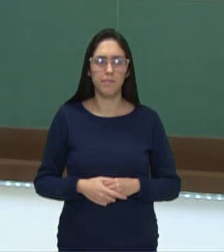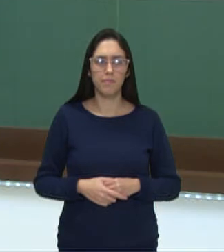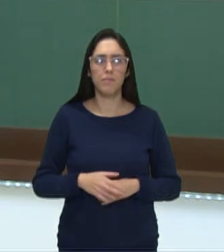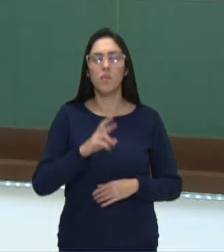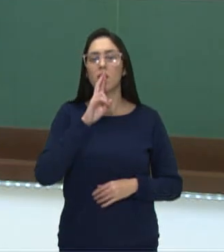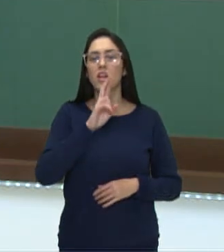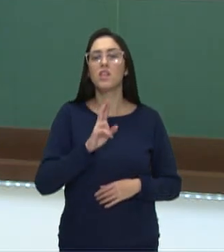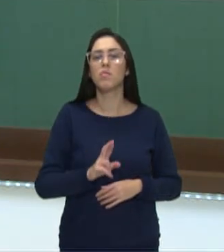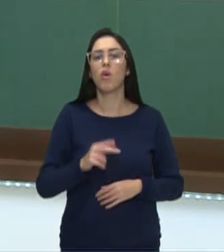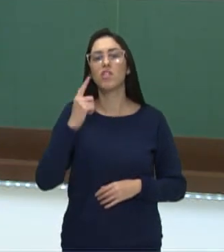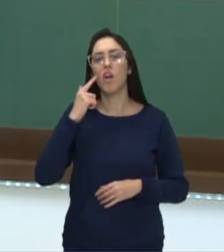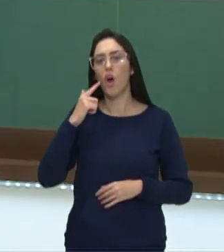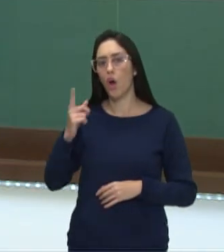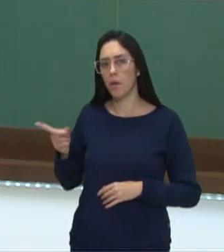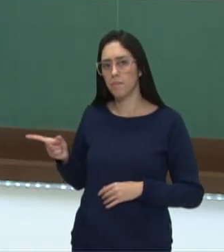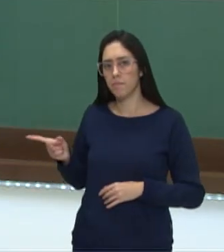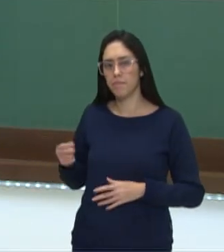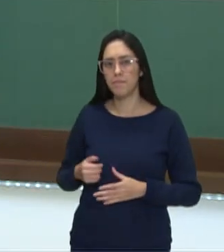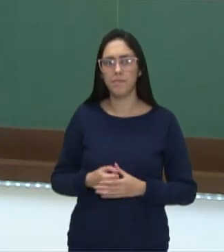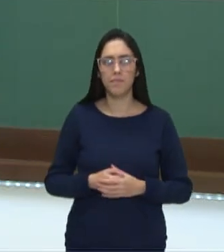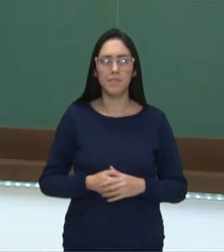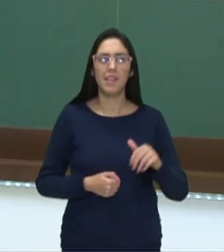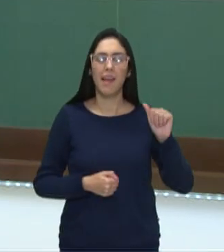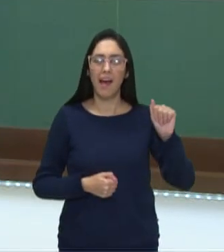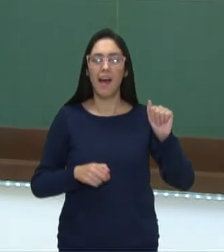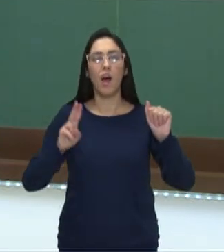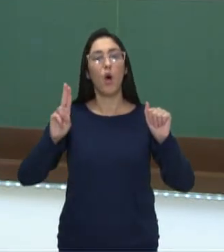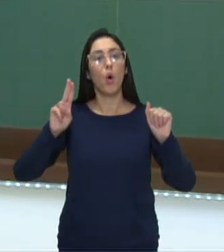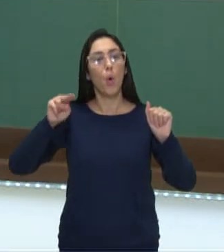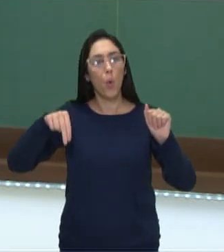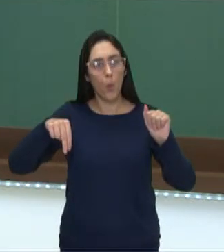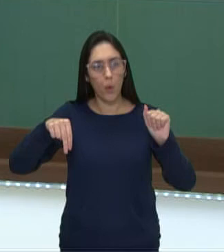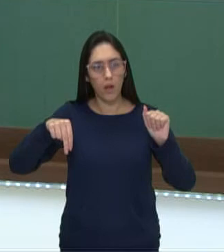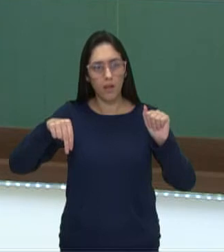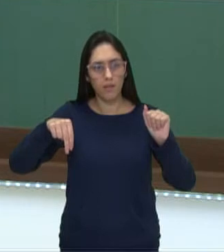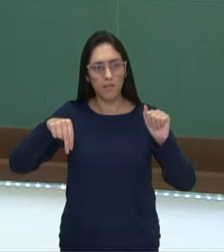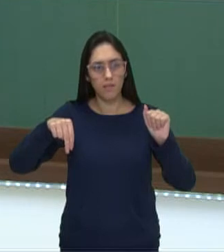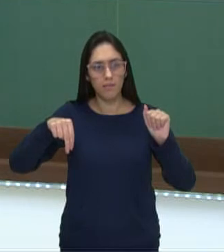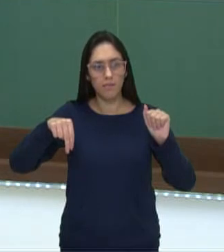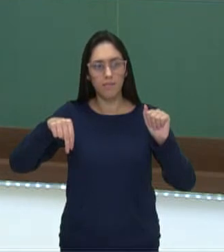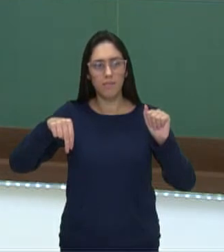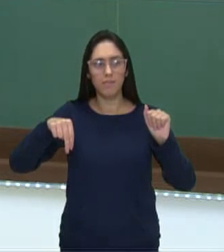as respostas. Um livro, um limão,